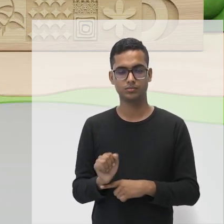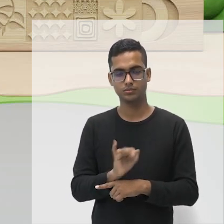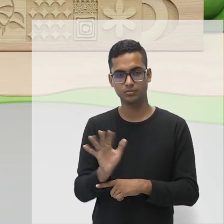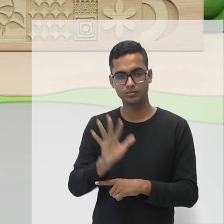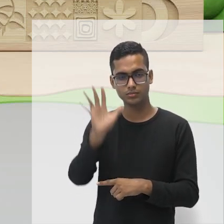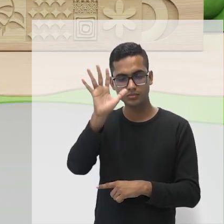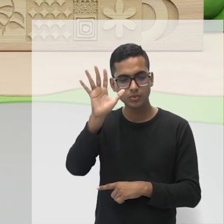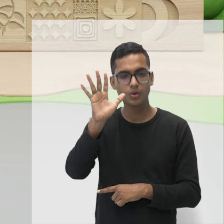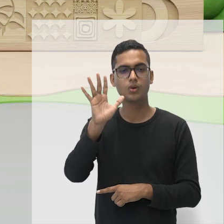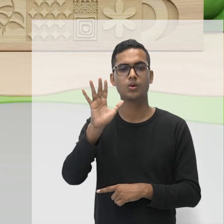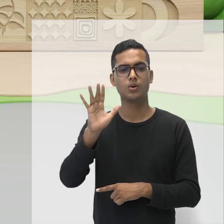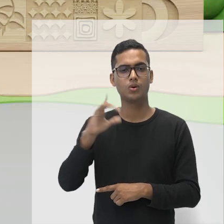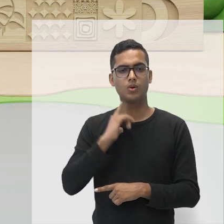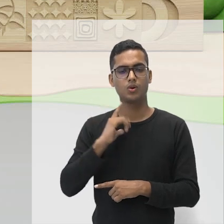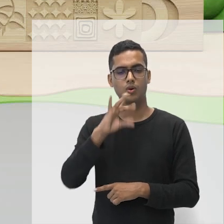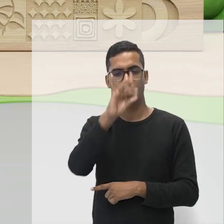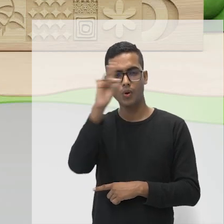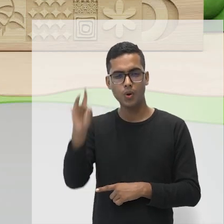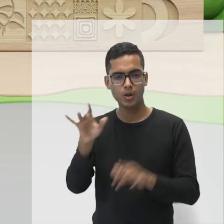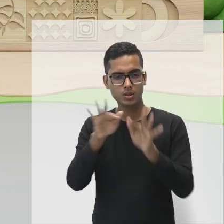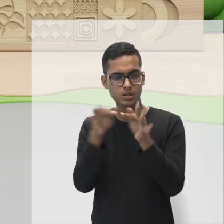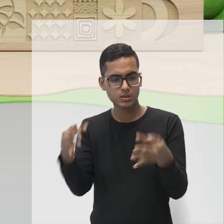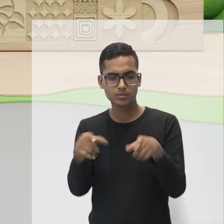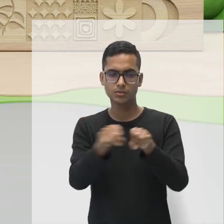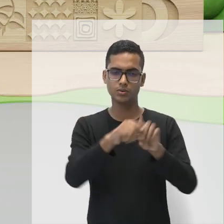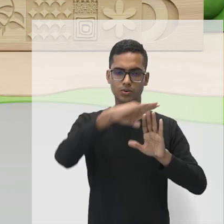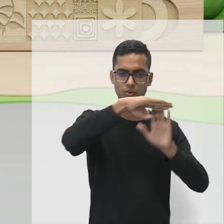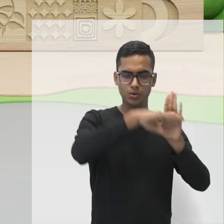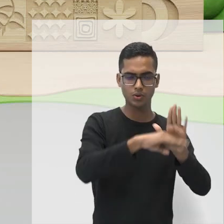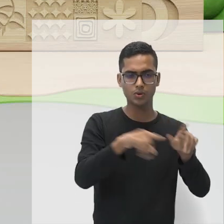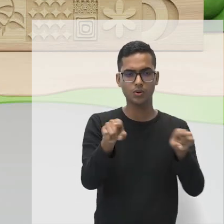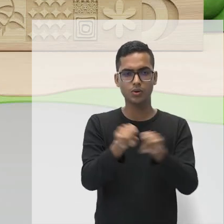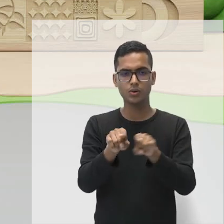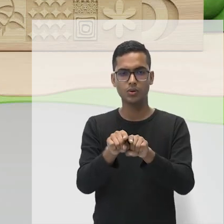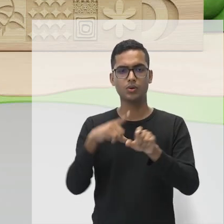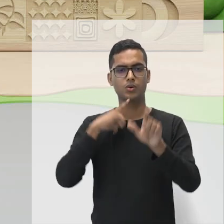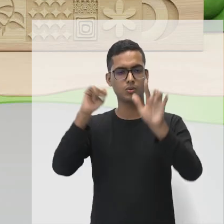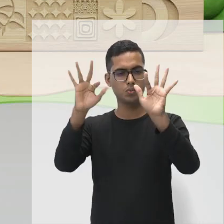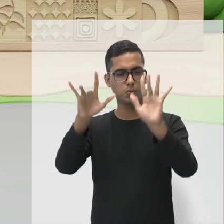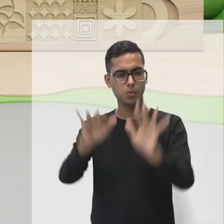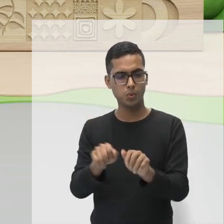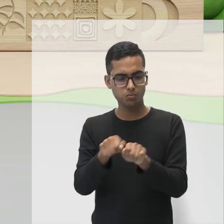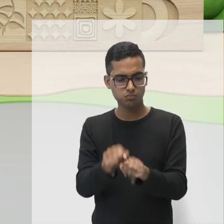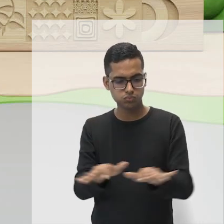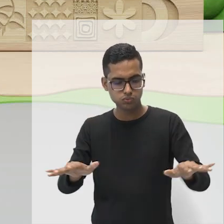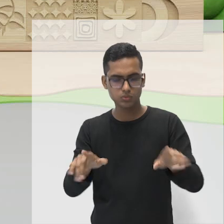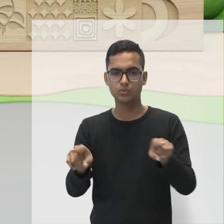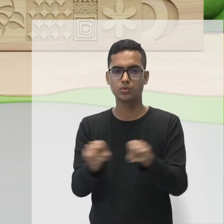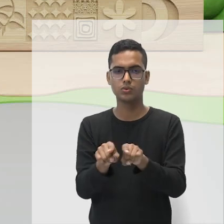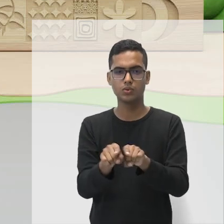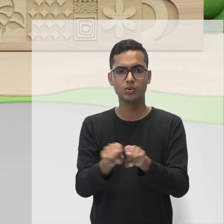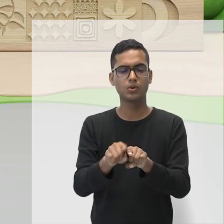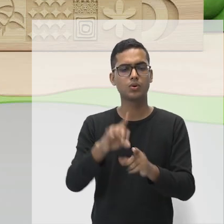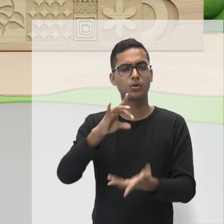e fracionada, certo? E liquefação,